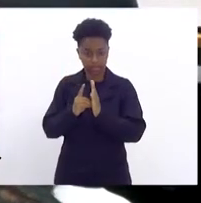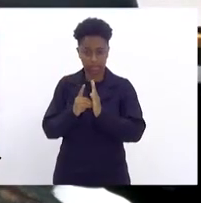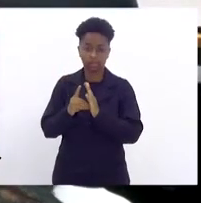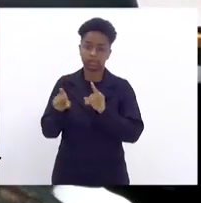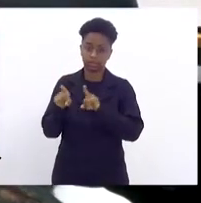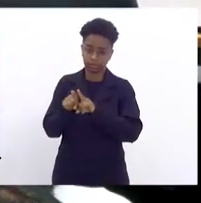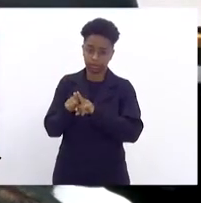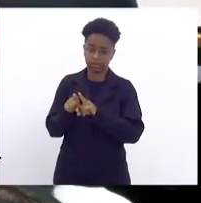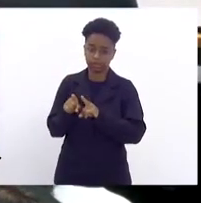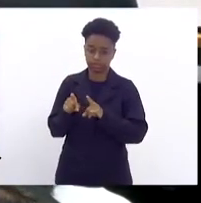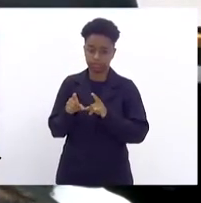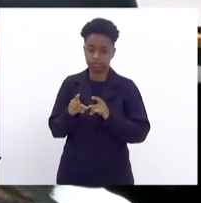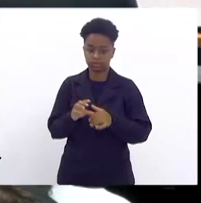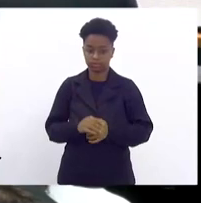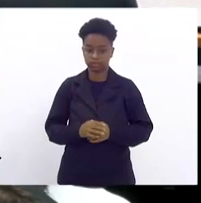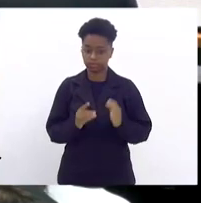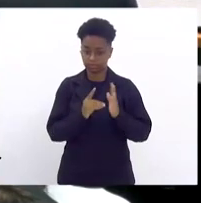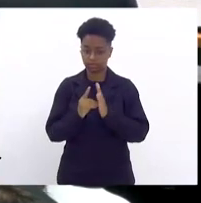presente